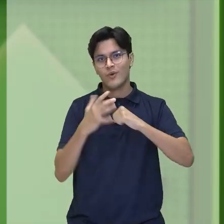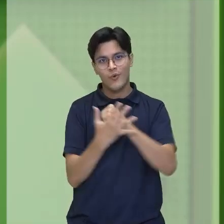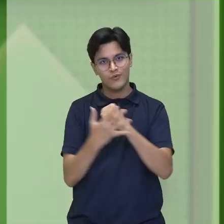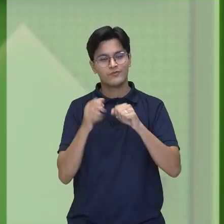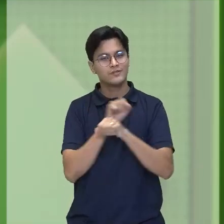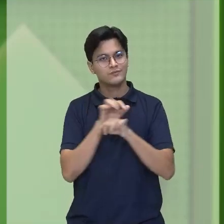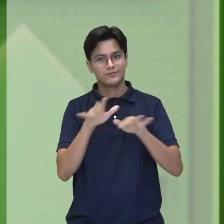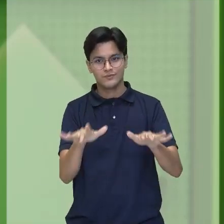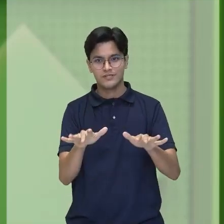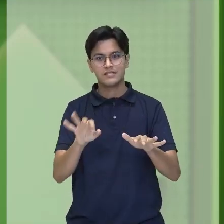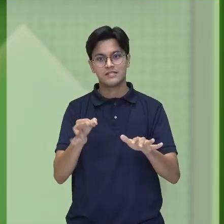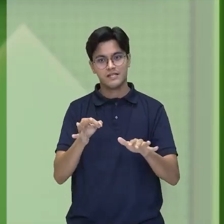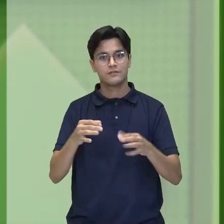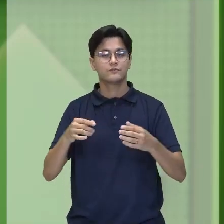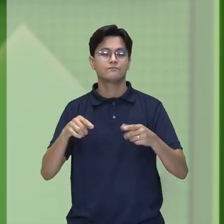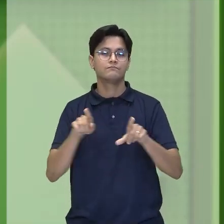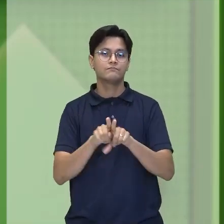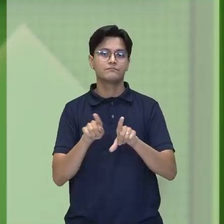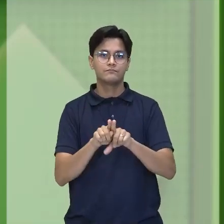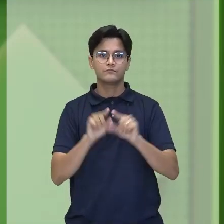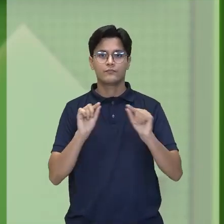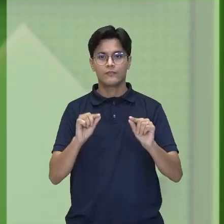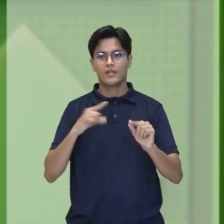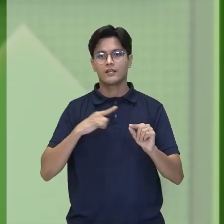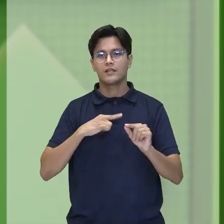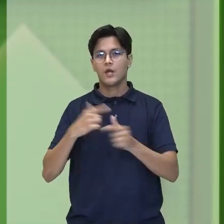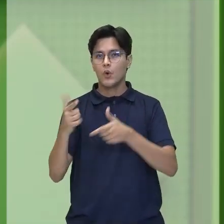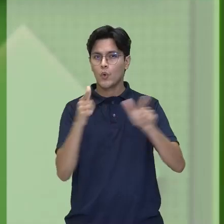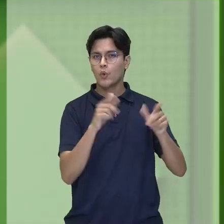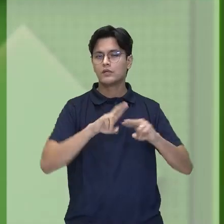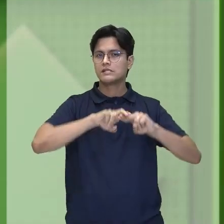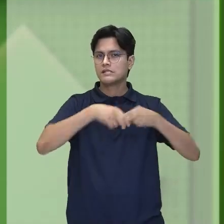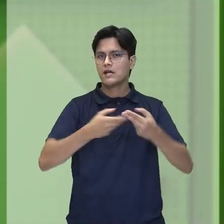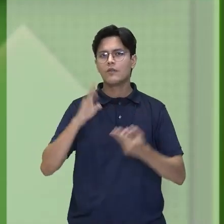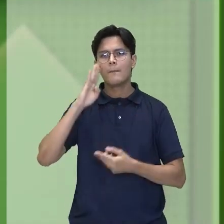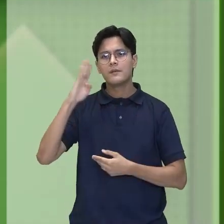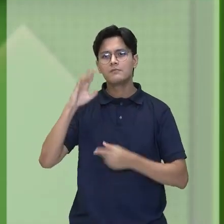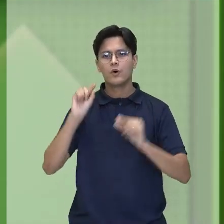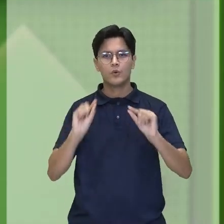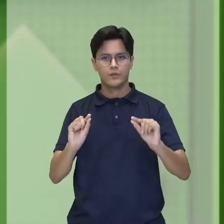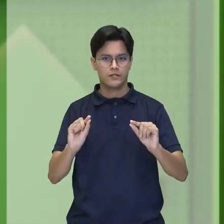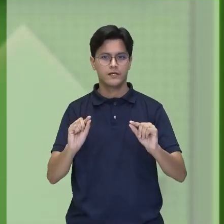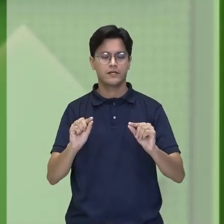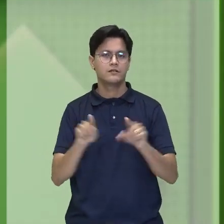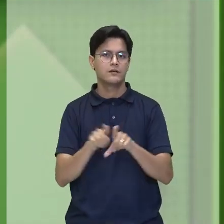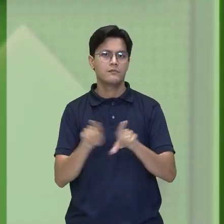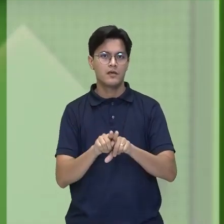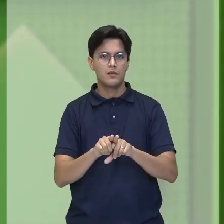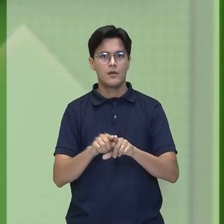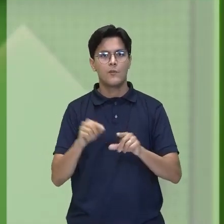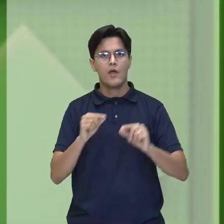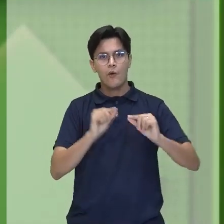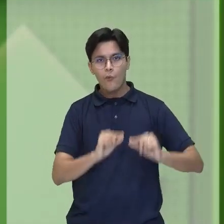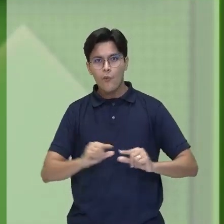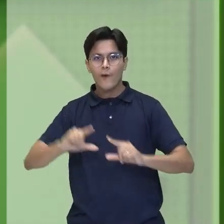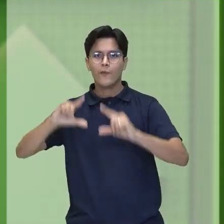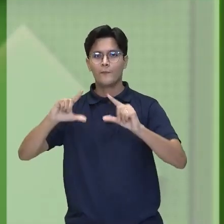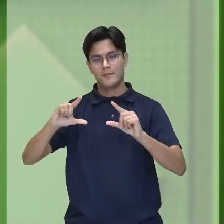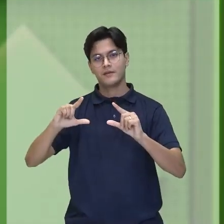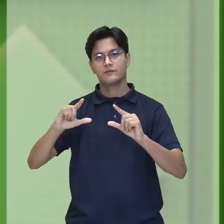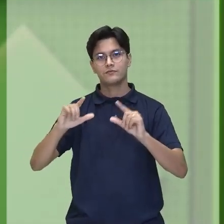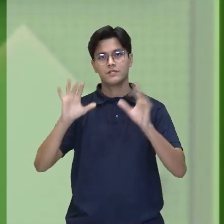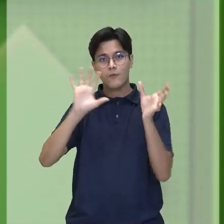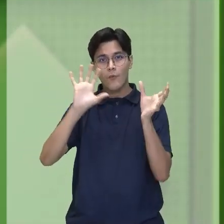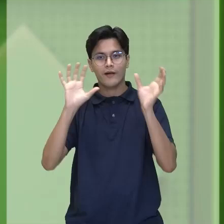aí que são causadas por vetores, a causa principal delas tem sido aí o aumento das mudanças climáticas. Então, quando nós,